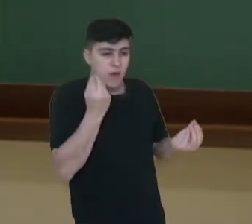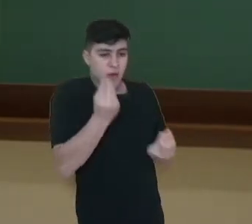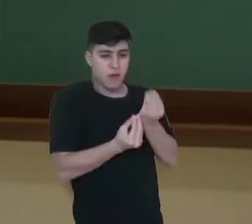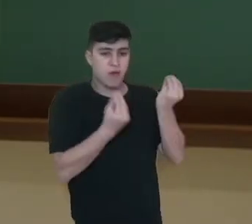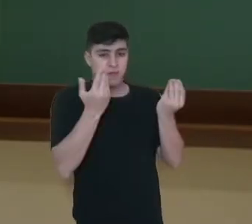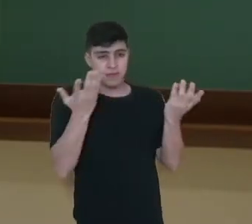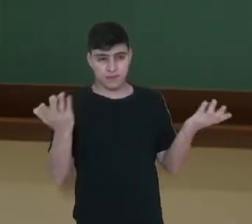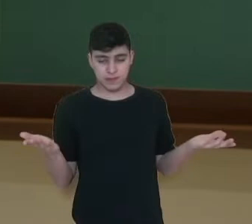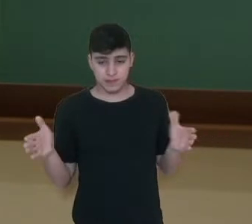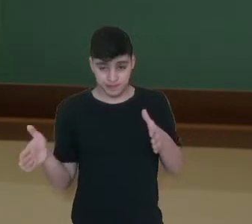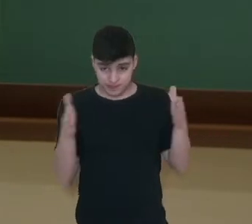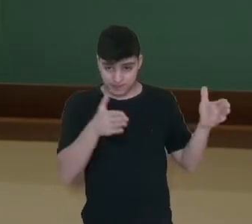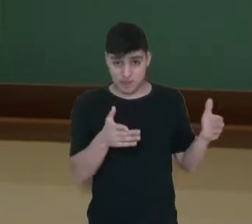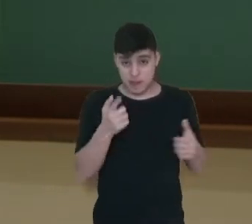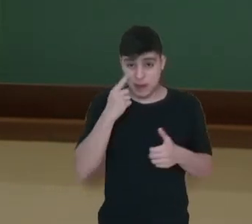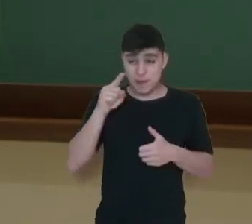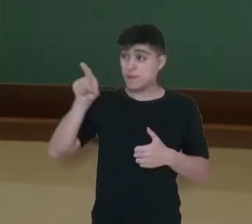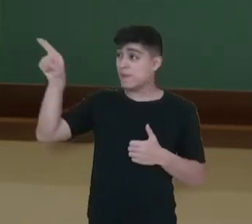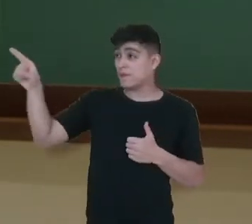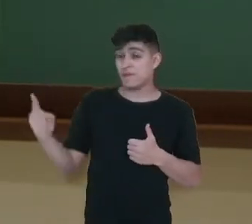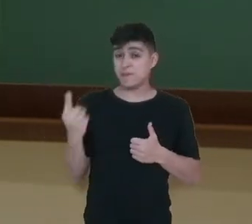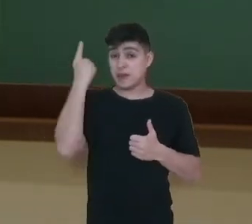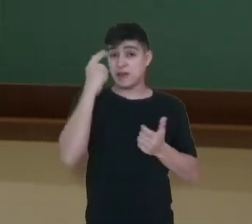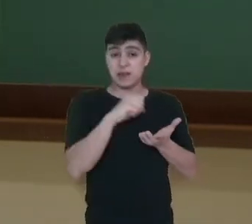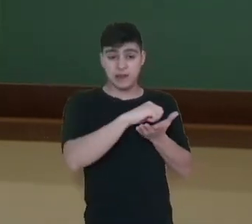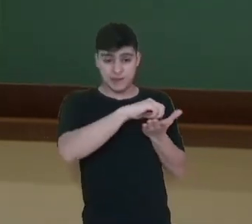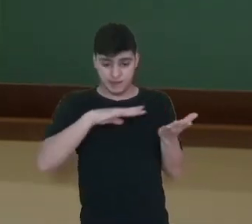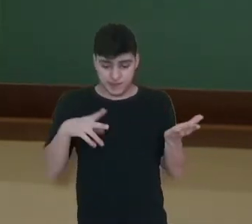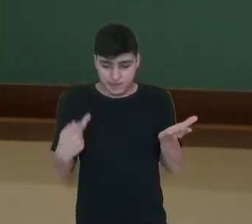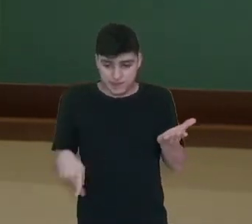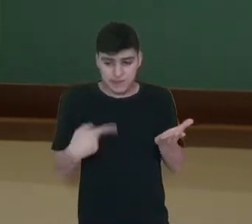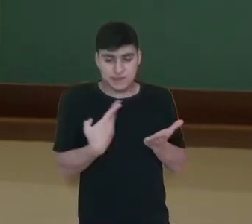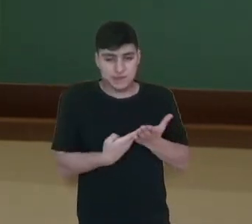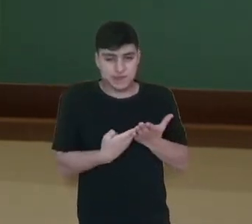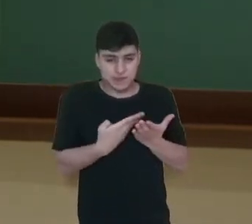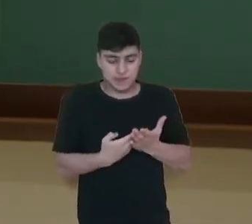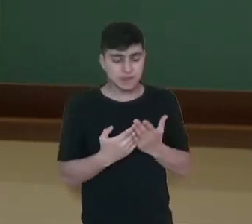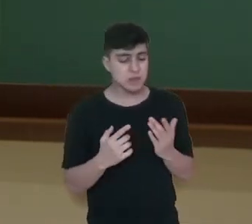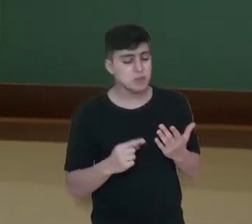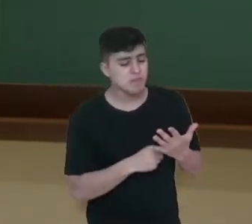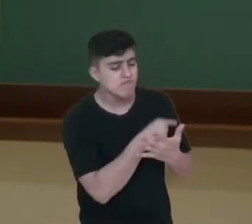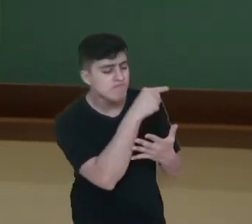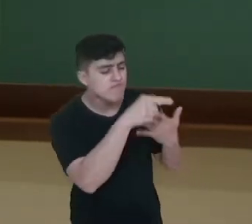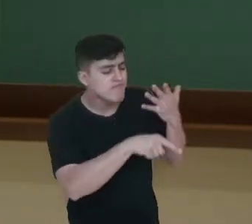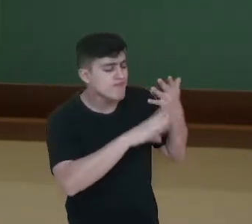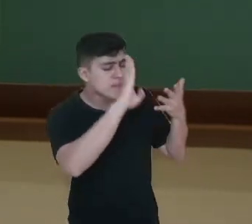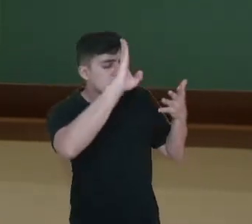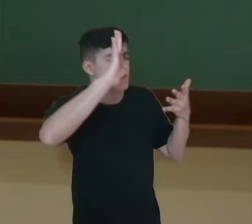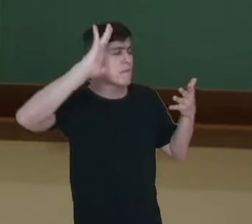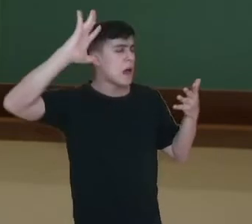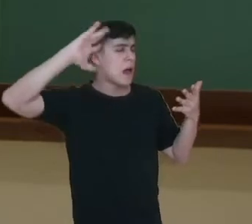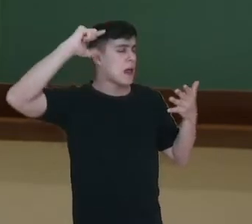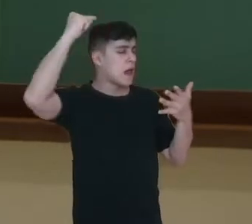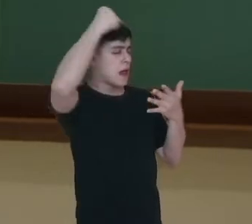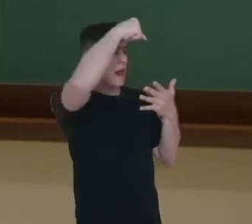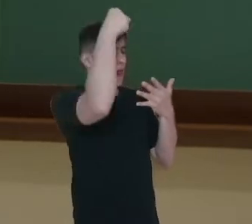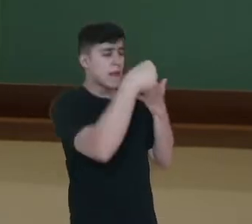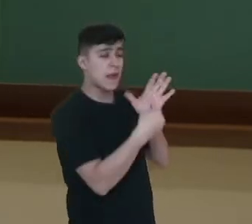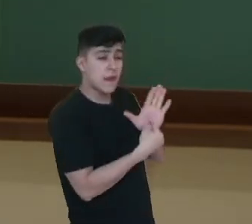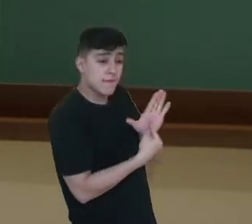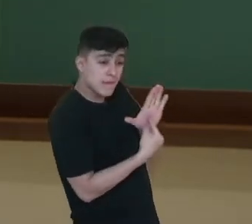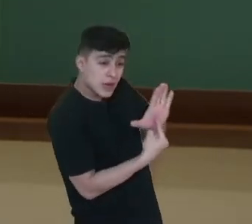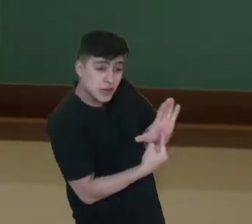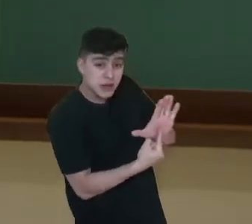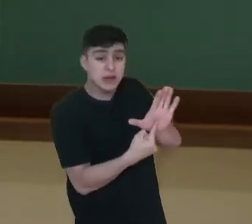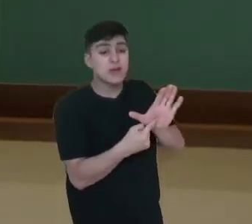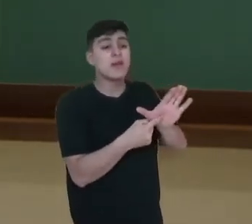vamos para a nossa primeira atividade da aula. Então, quais eram as principais ideias apresentadas